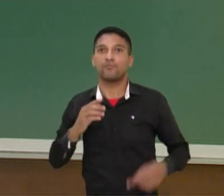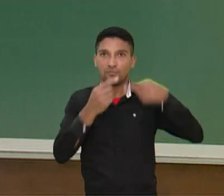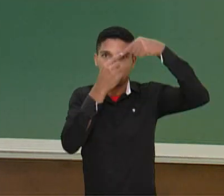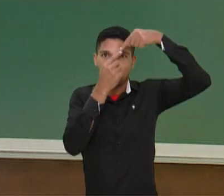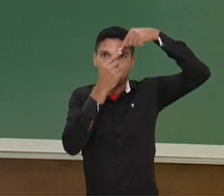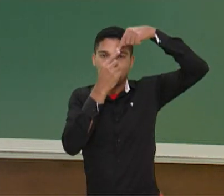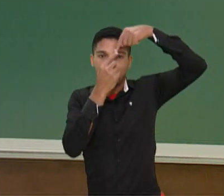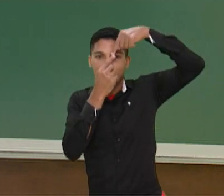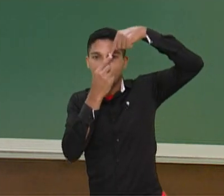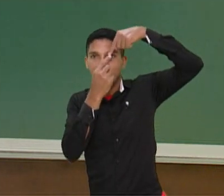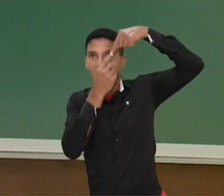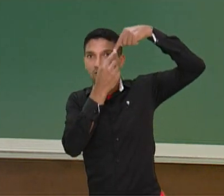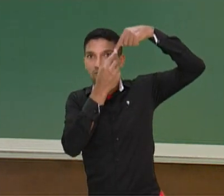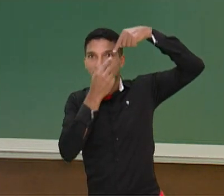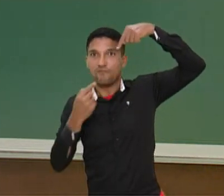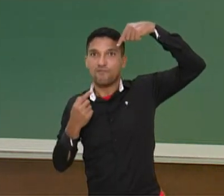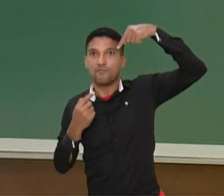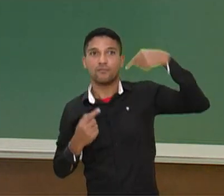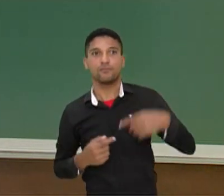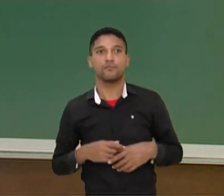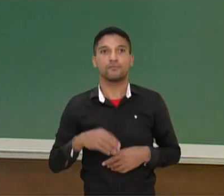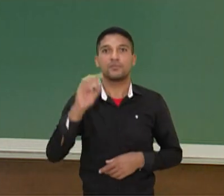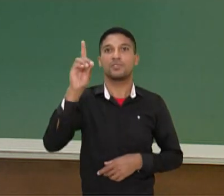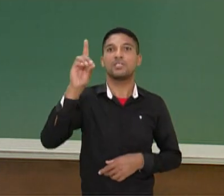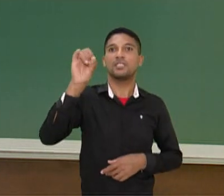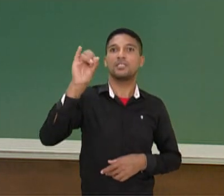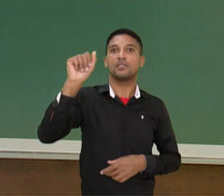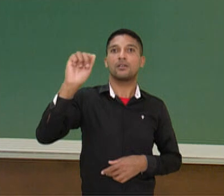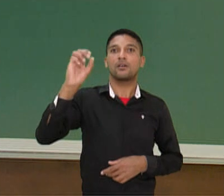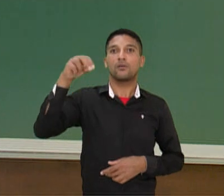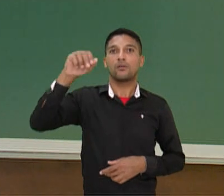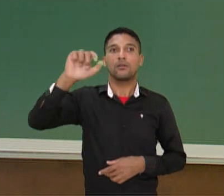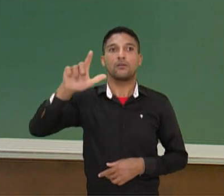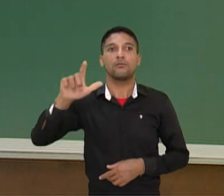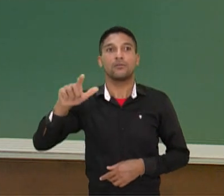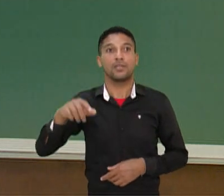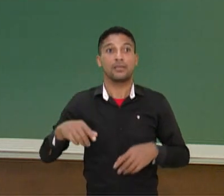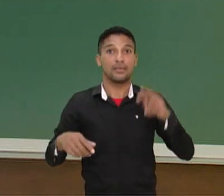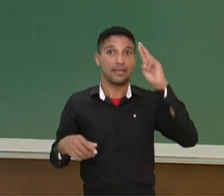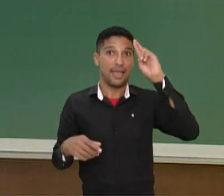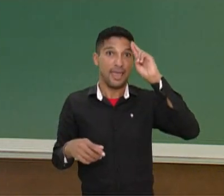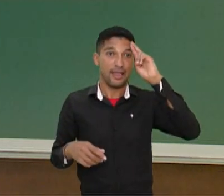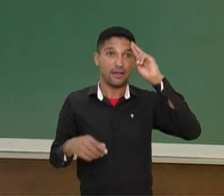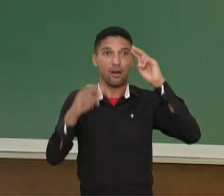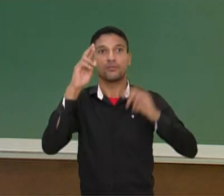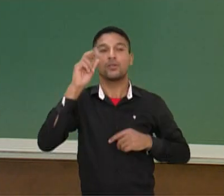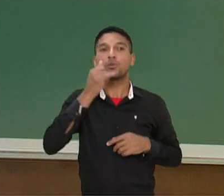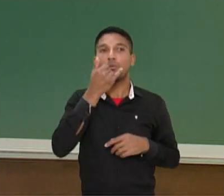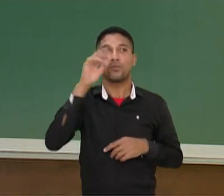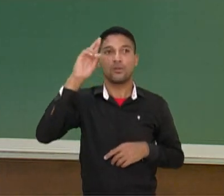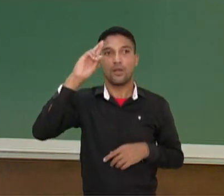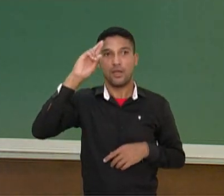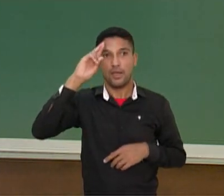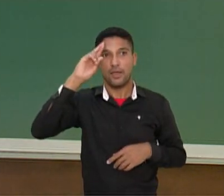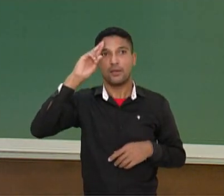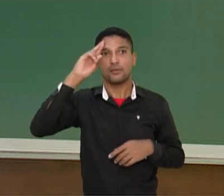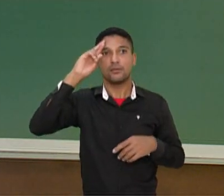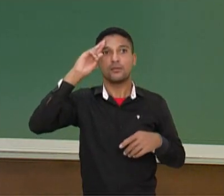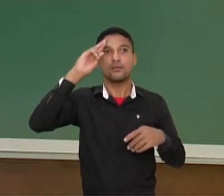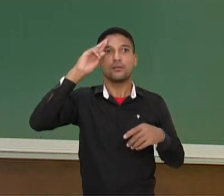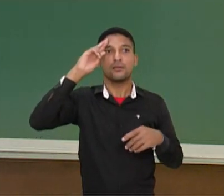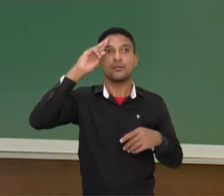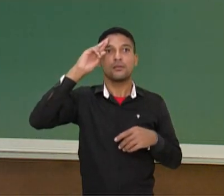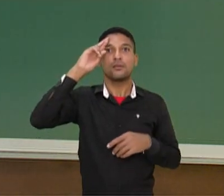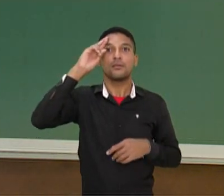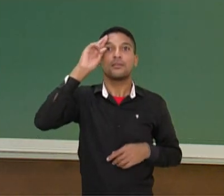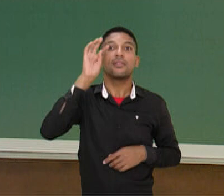no trapézio, eu tenho a diagonal RT e a diagonal SQ,